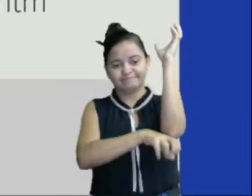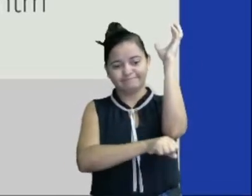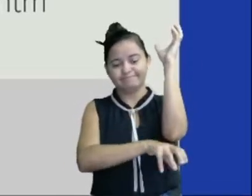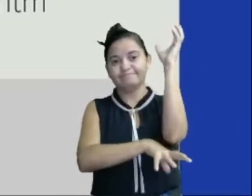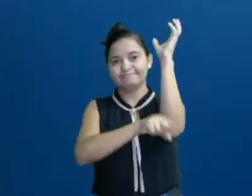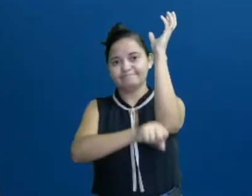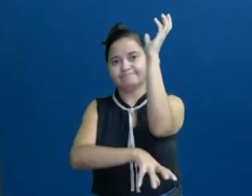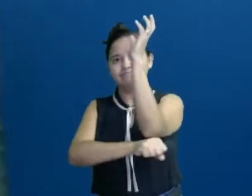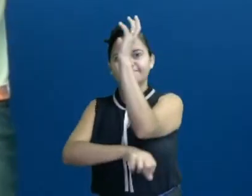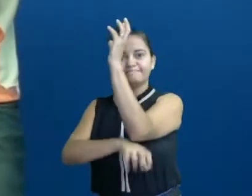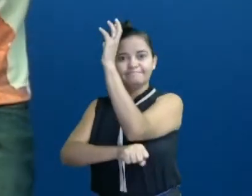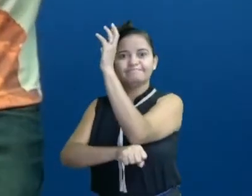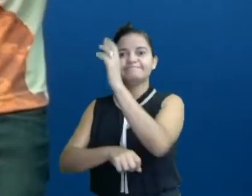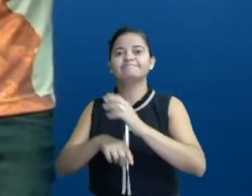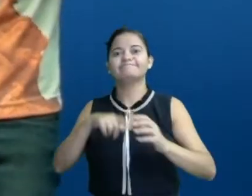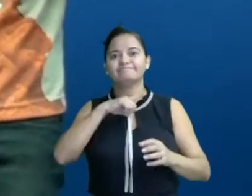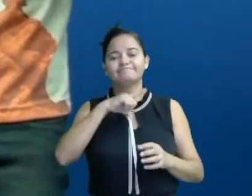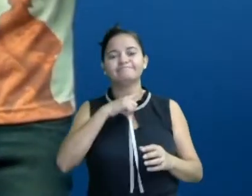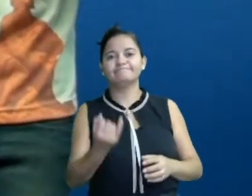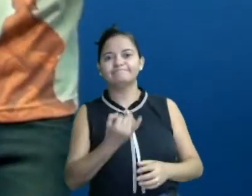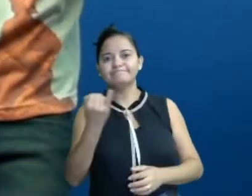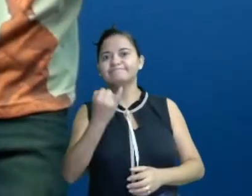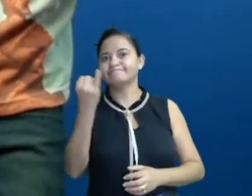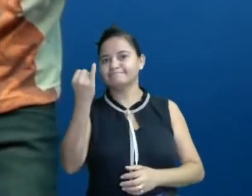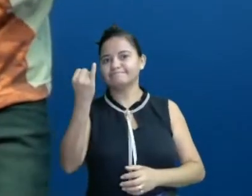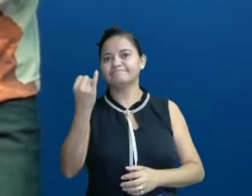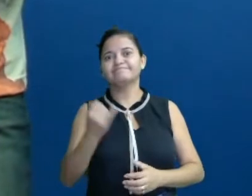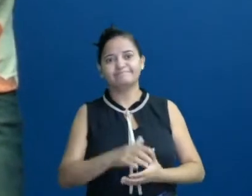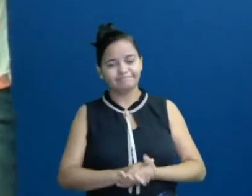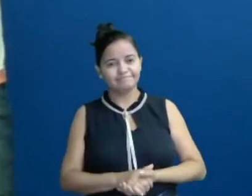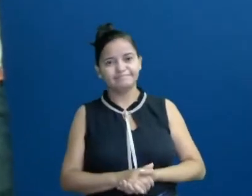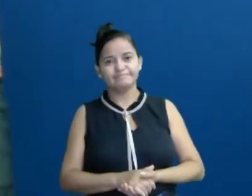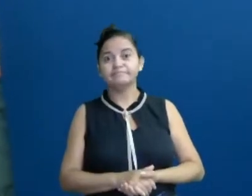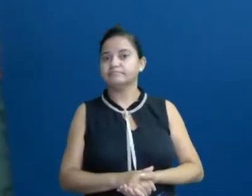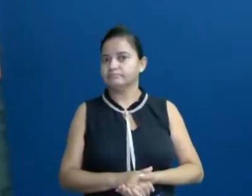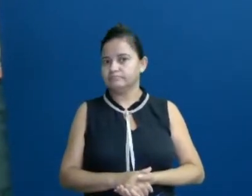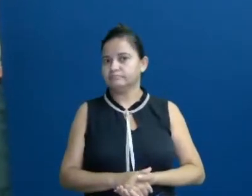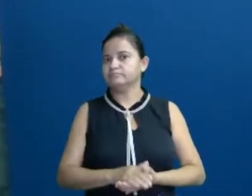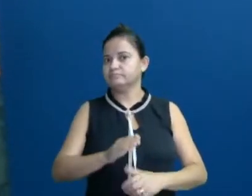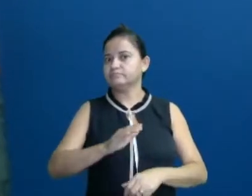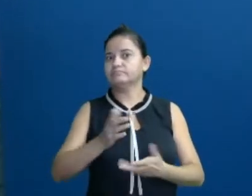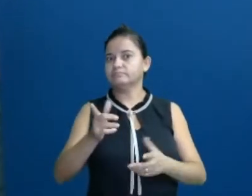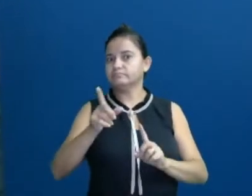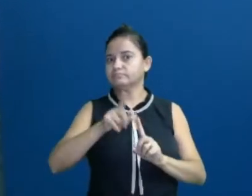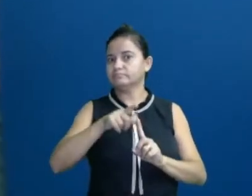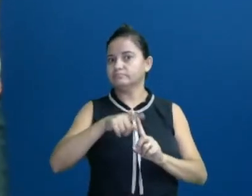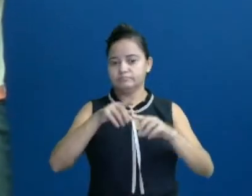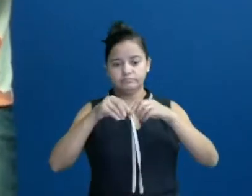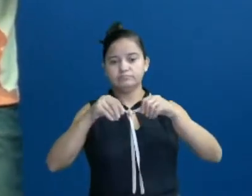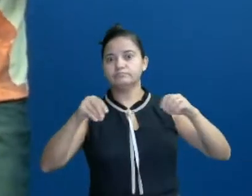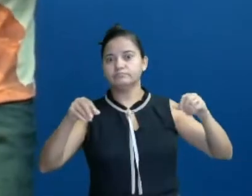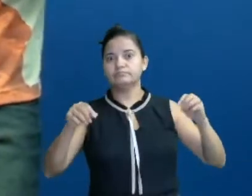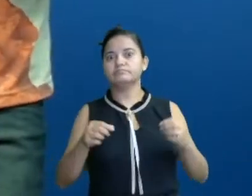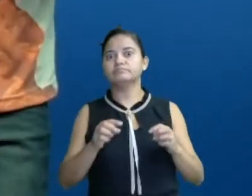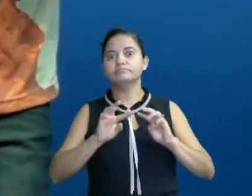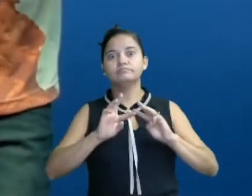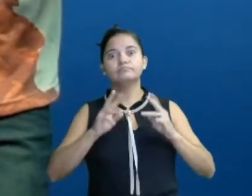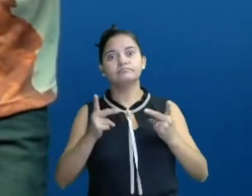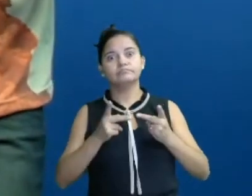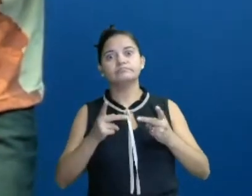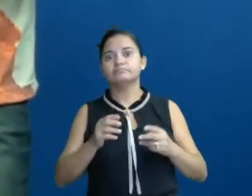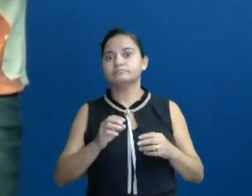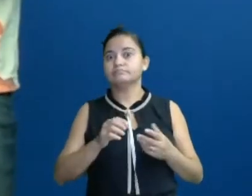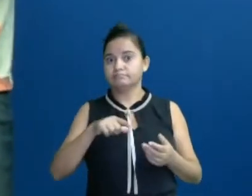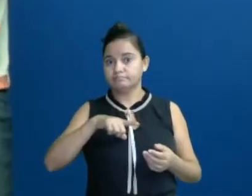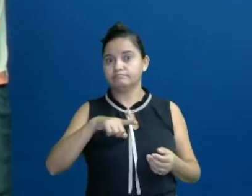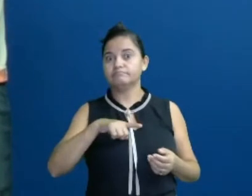o solo ele vai ser rico, né? Obviamente, alguns tipos de solo vão ser ricos em matéria